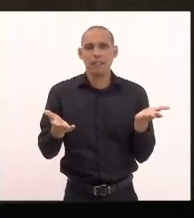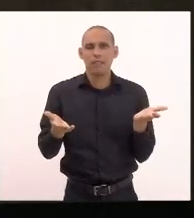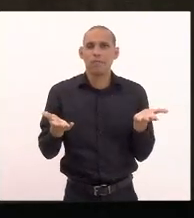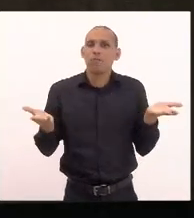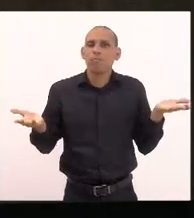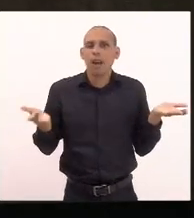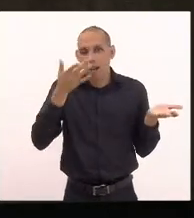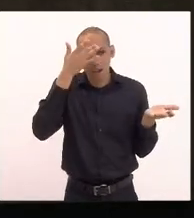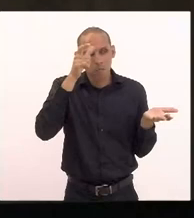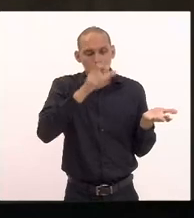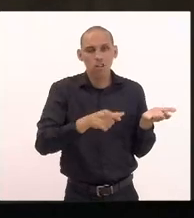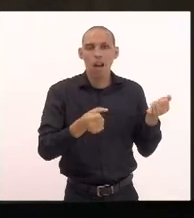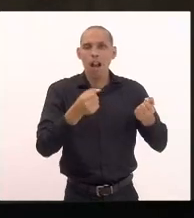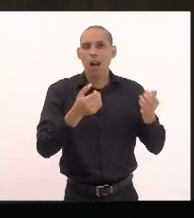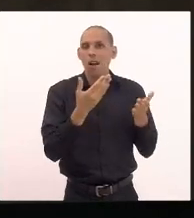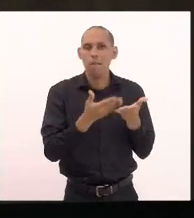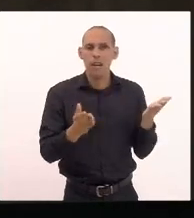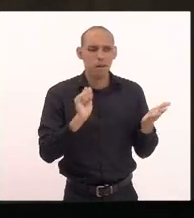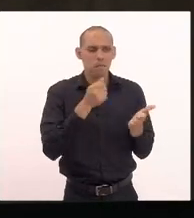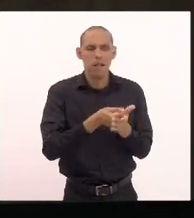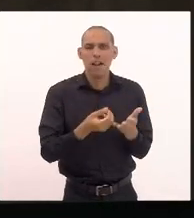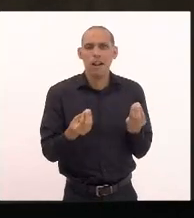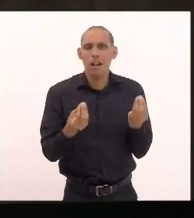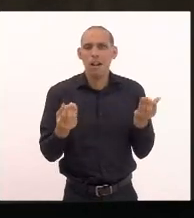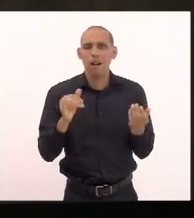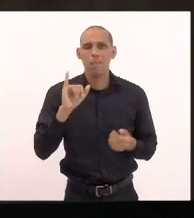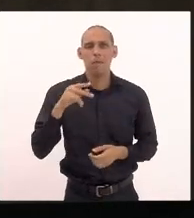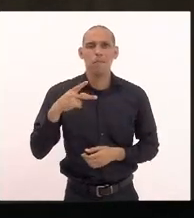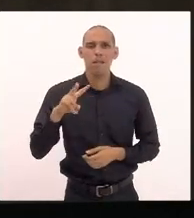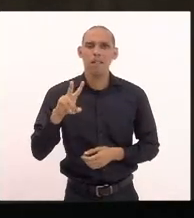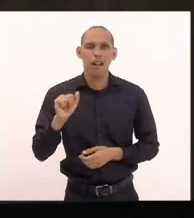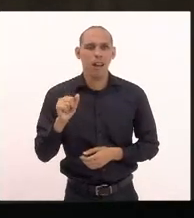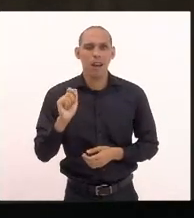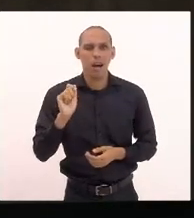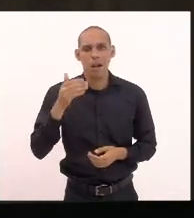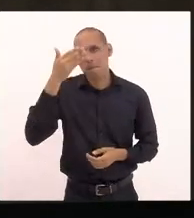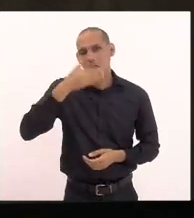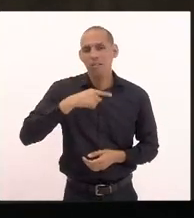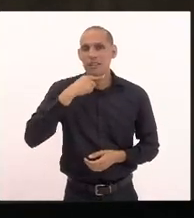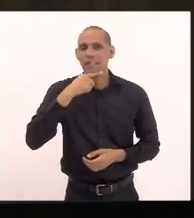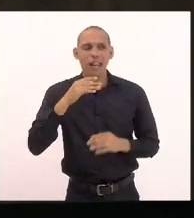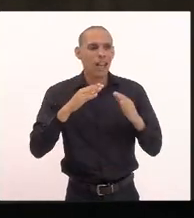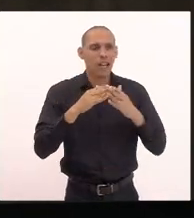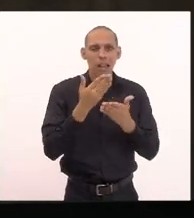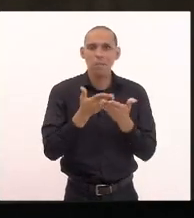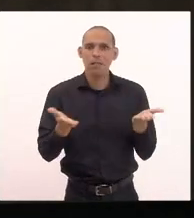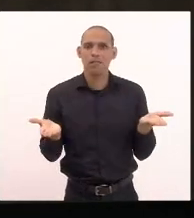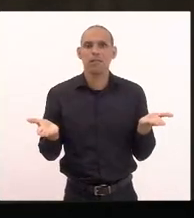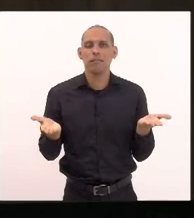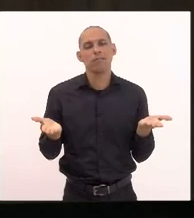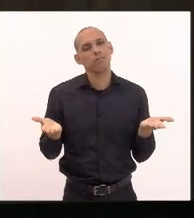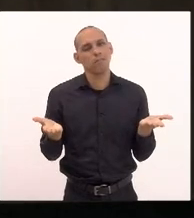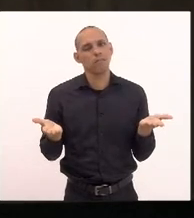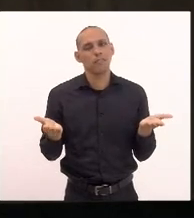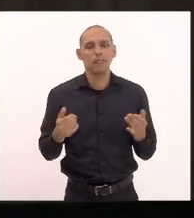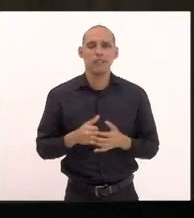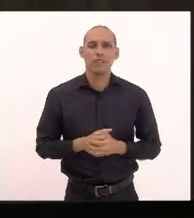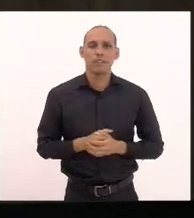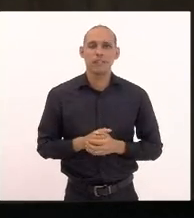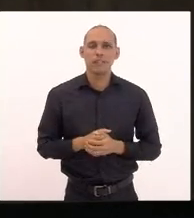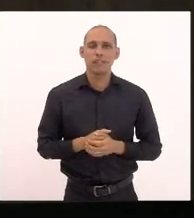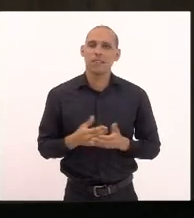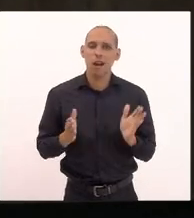cidadão perde um veículo, ainda tem que pagar o IPVA, não conseguiu comprovar, perdeu a casa, etc. Então,